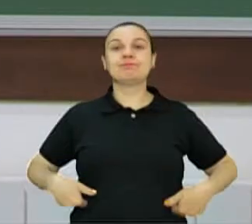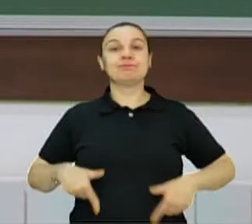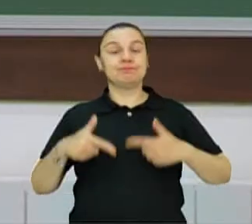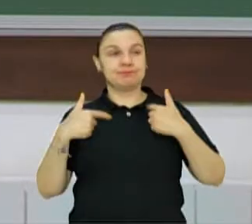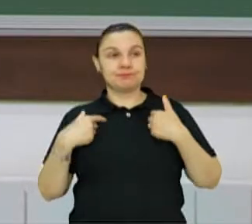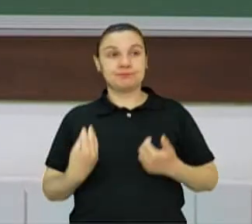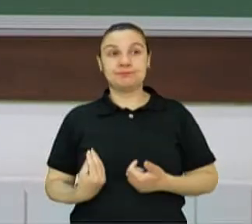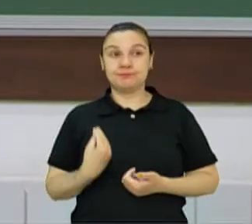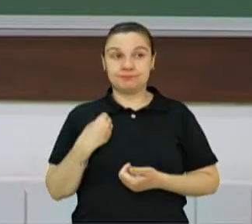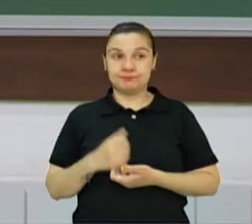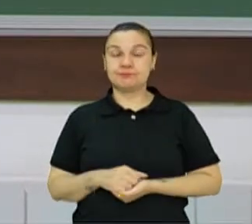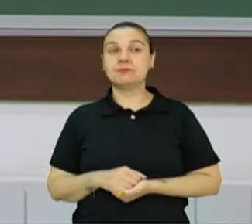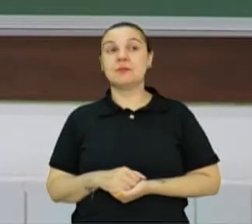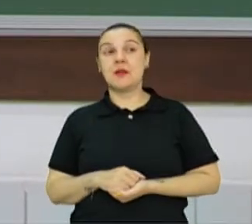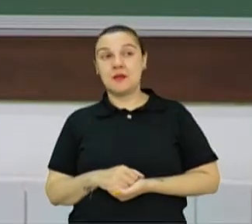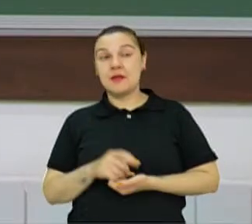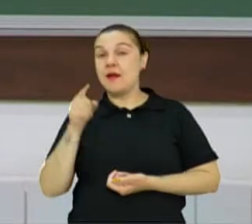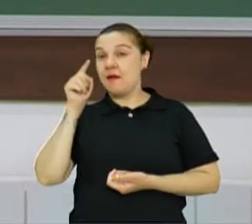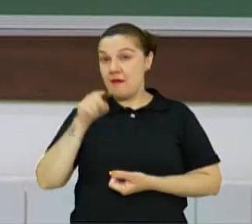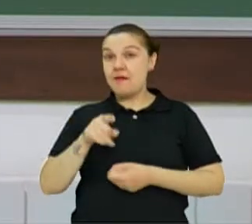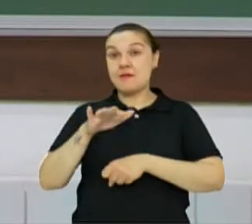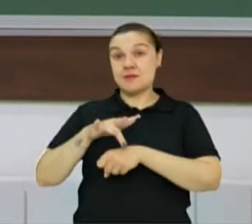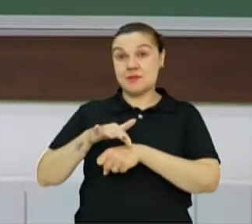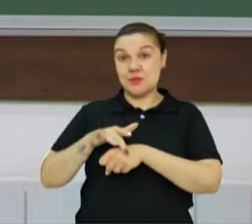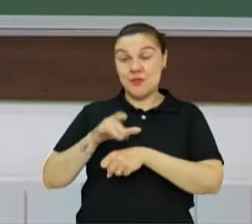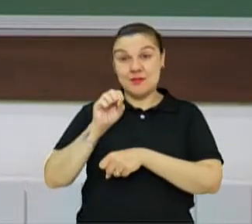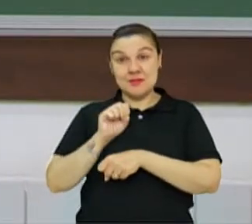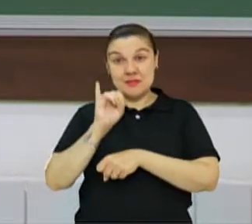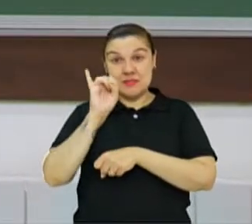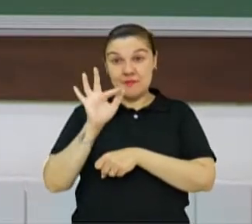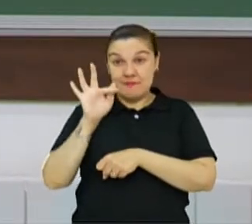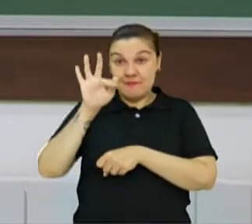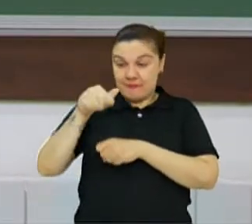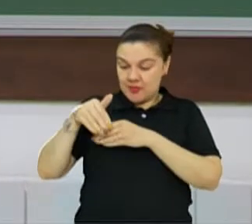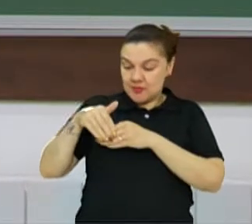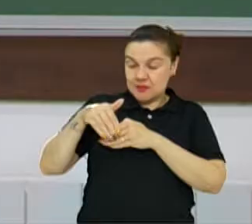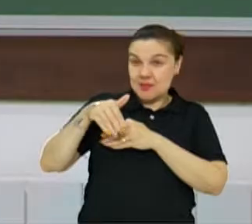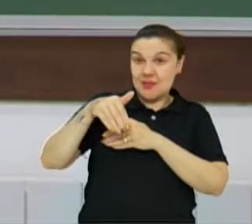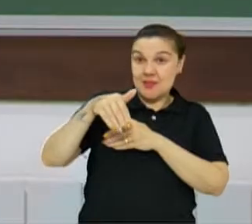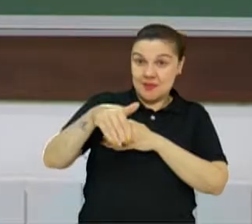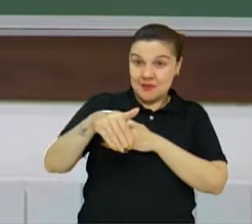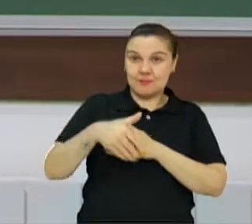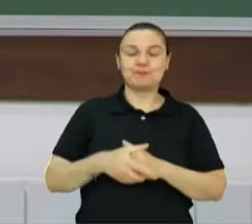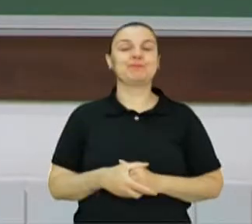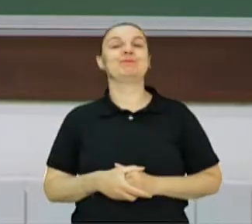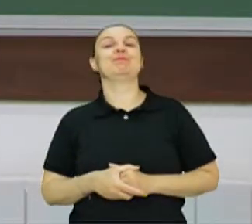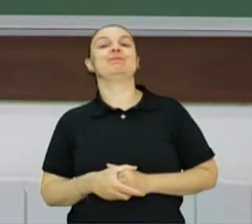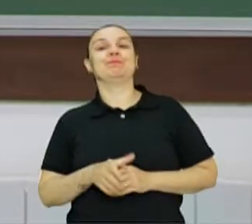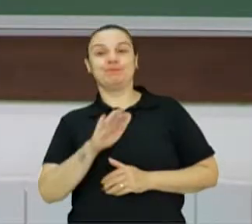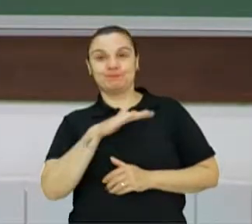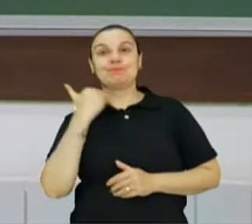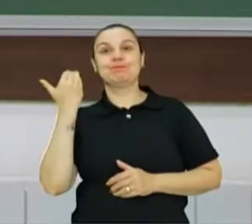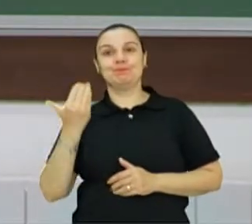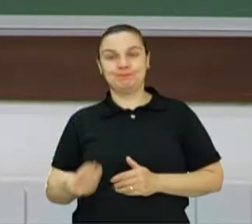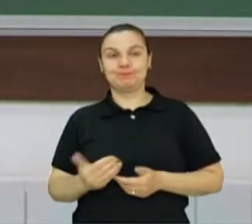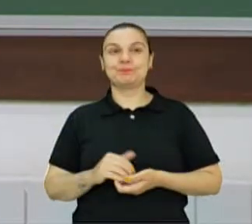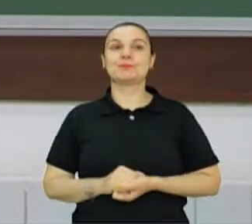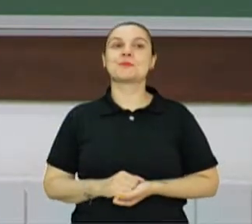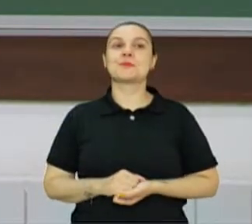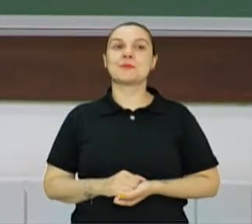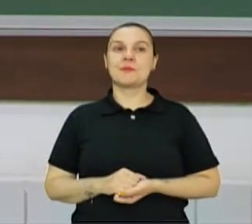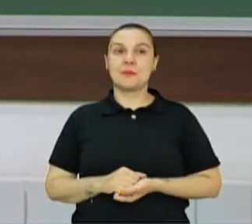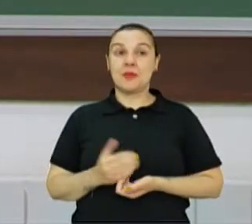vitais inclusive, tá? Então, essa doença, se ela chegar lá no estágio mais grave, ela pode ser fatal,